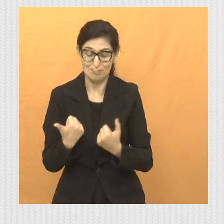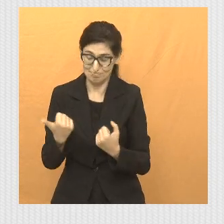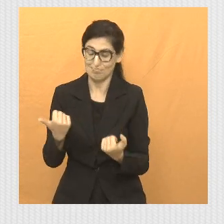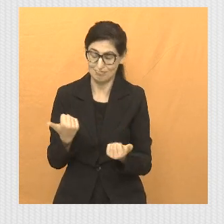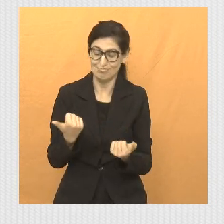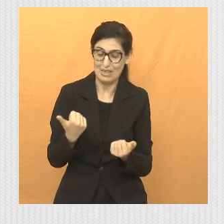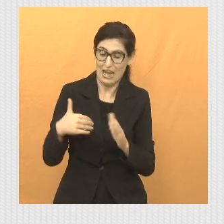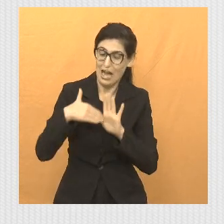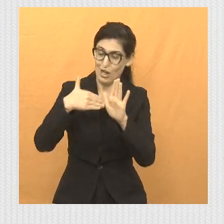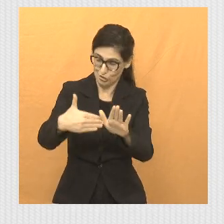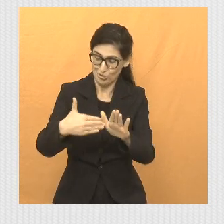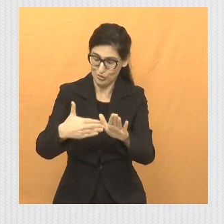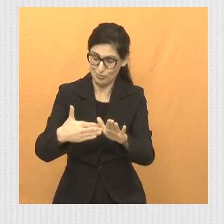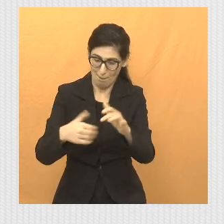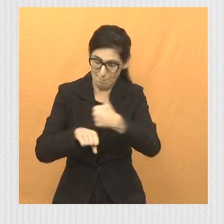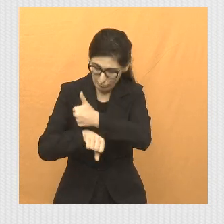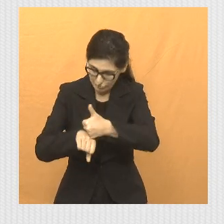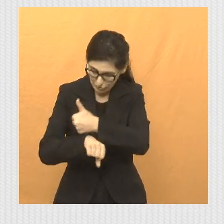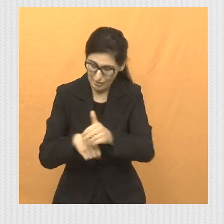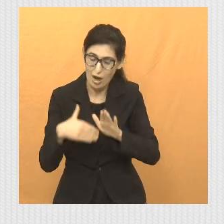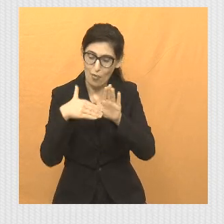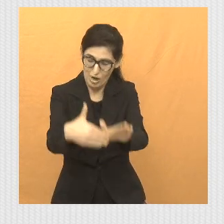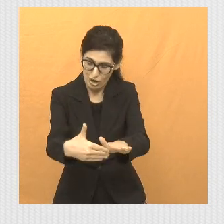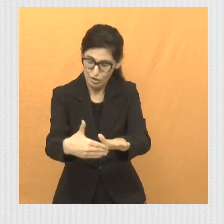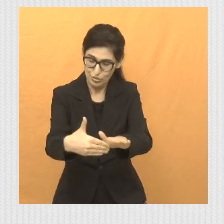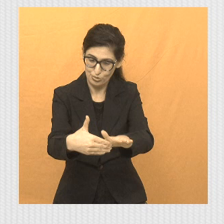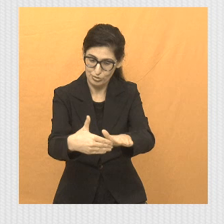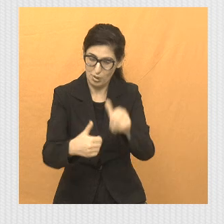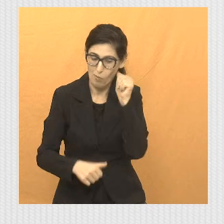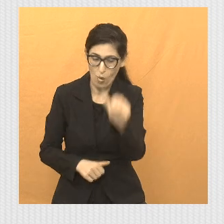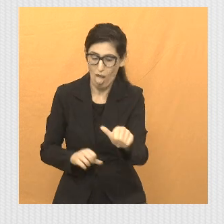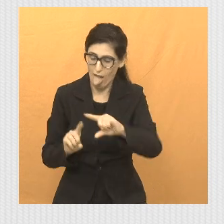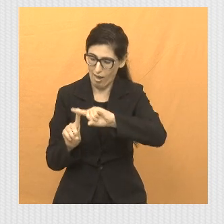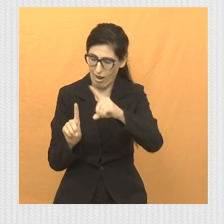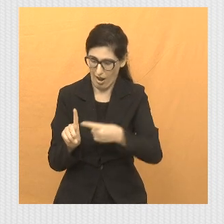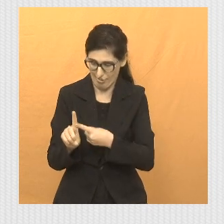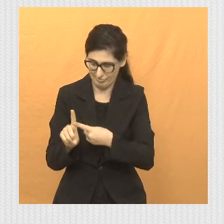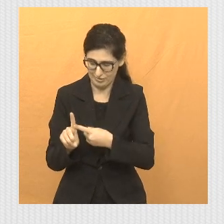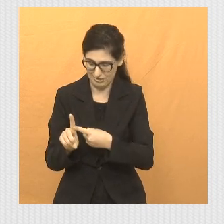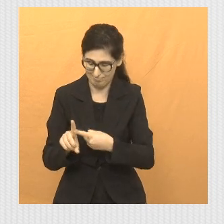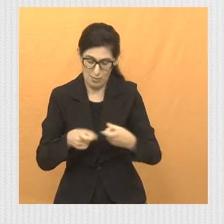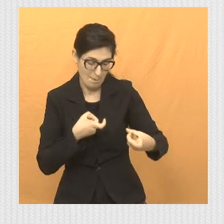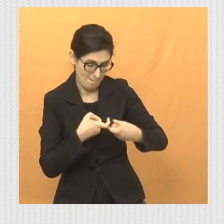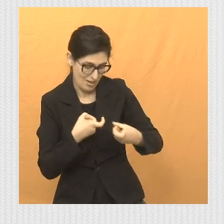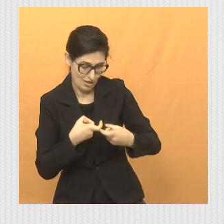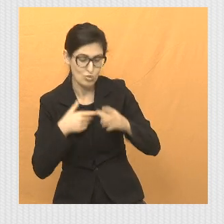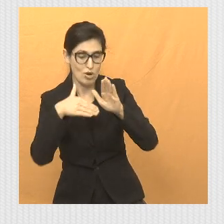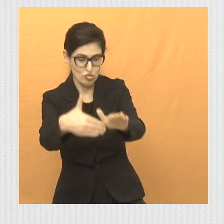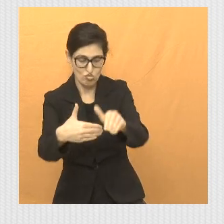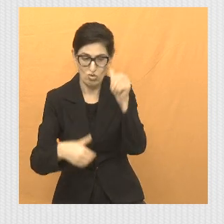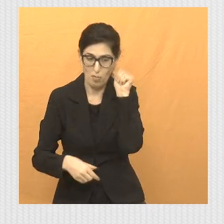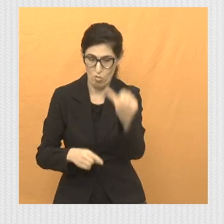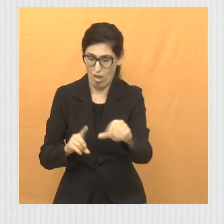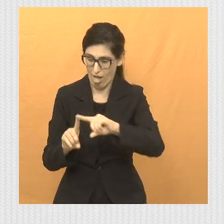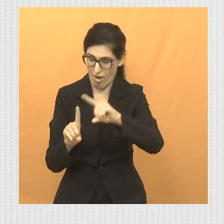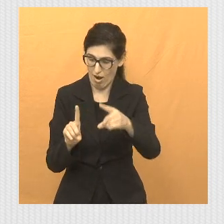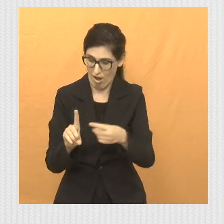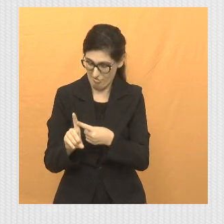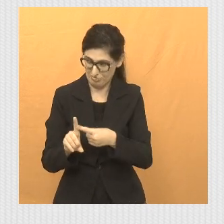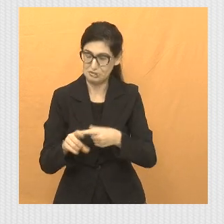a grande maioria das gestantes do município. Próximo quadro, ainda na vigilância